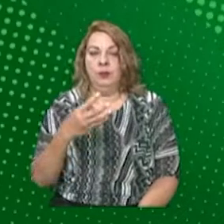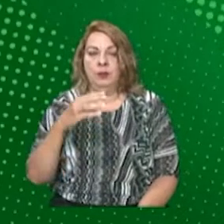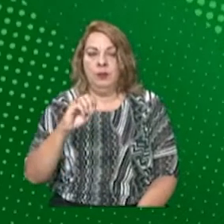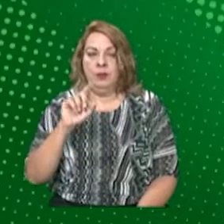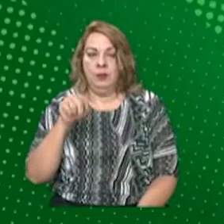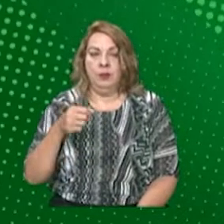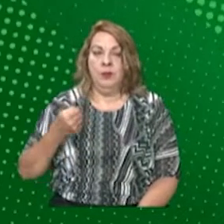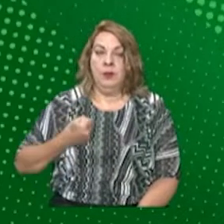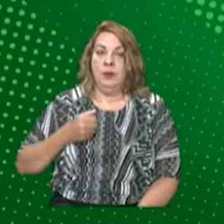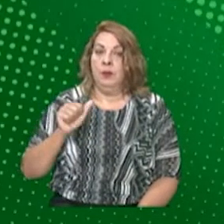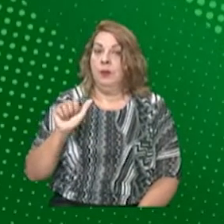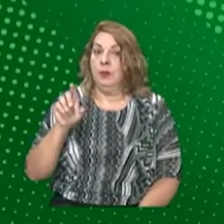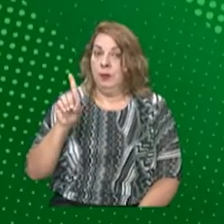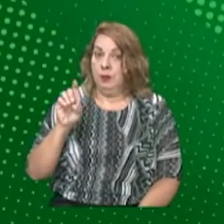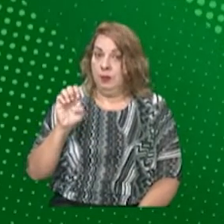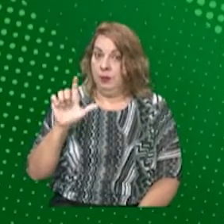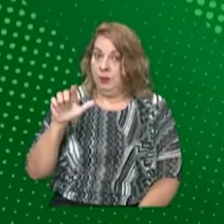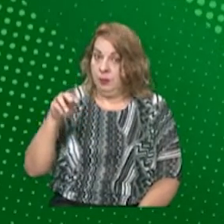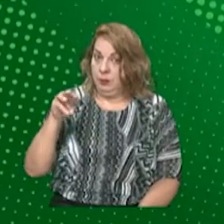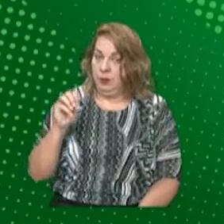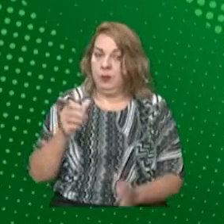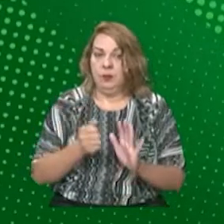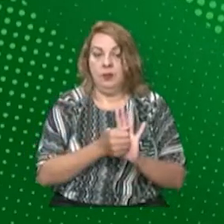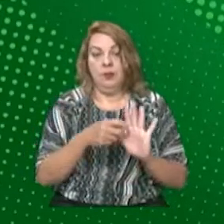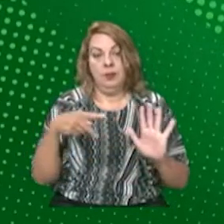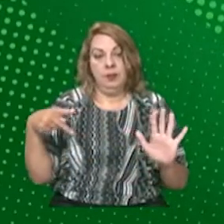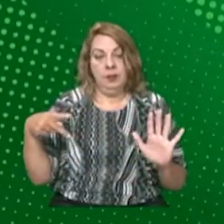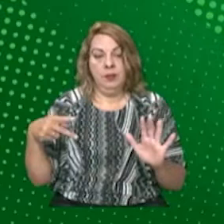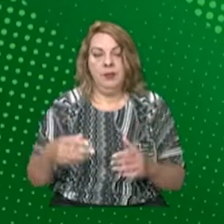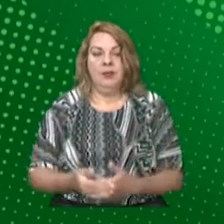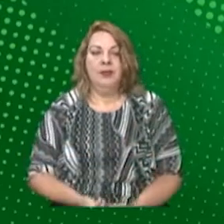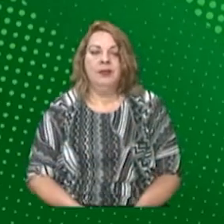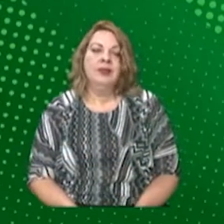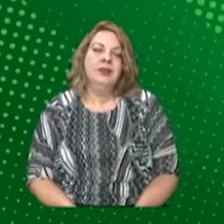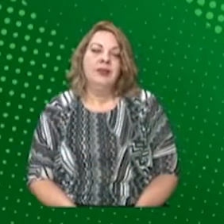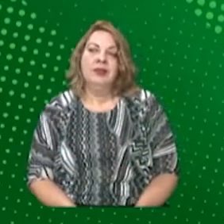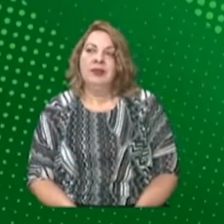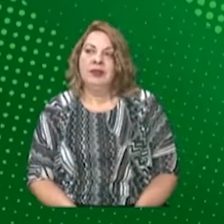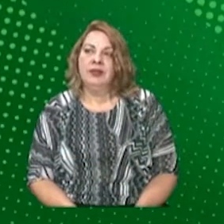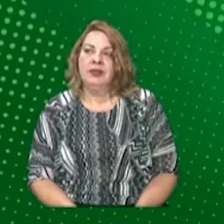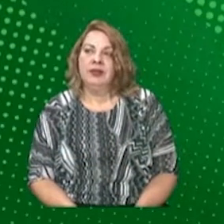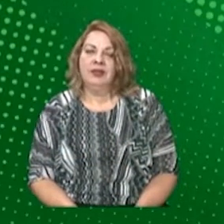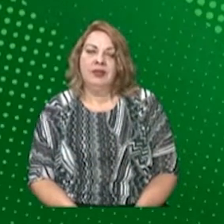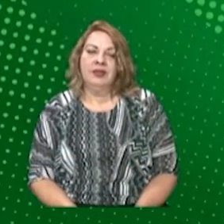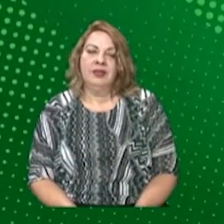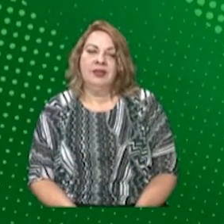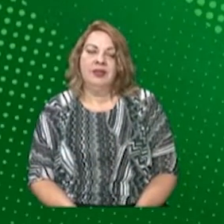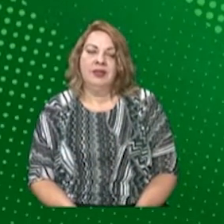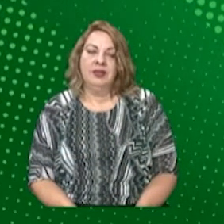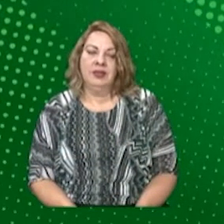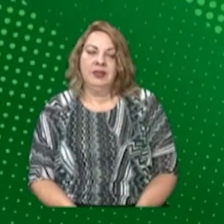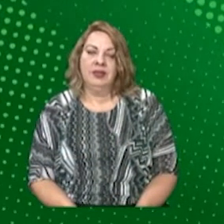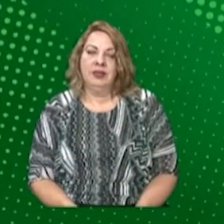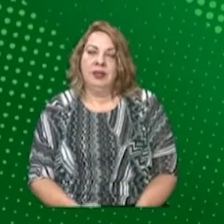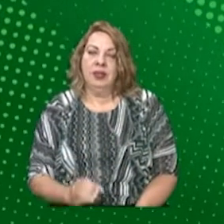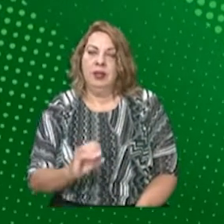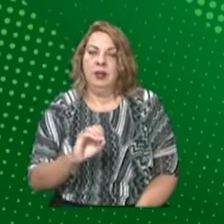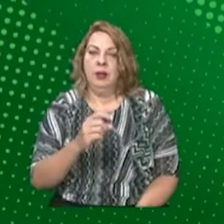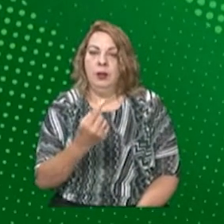778040. Esse é o número do Adelma aqui de Aracaju pelo aplicativo que está on fire. Tá demais, meu amigo.